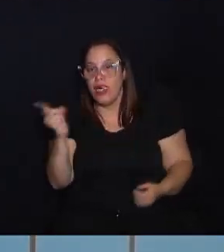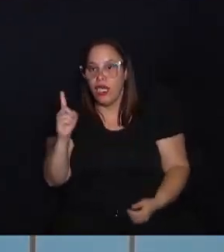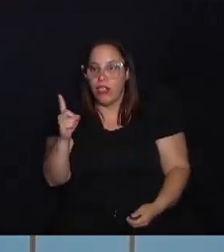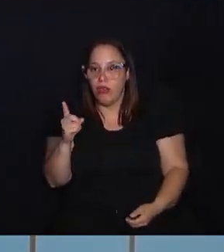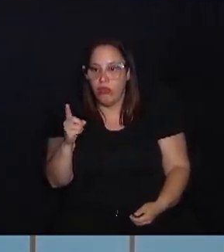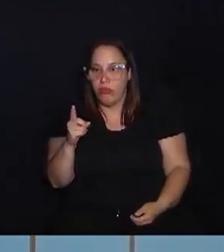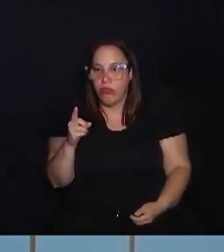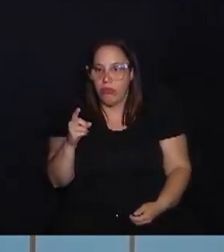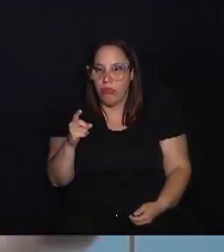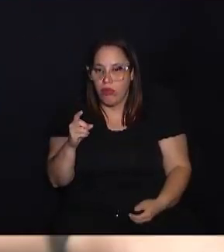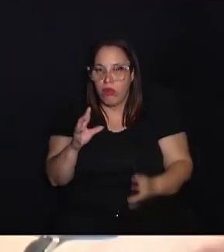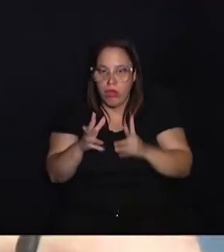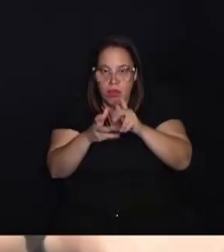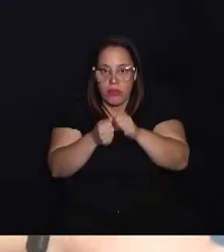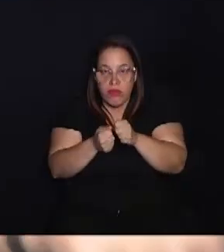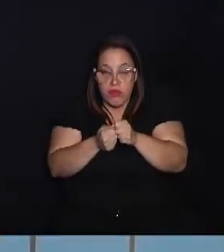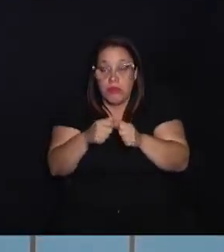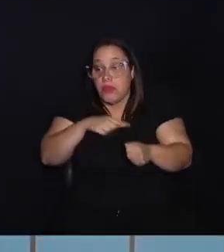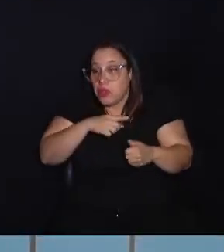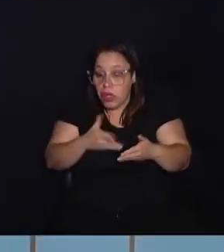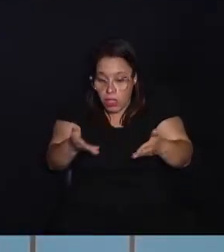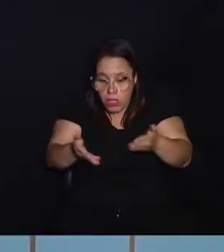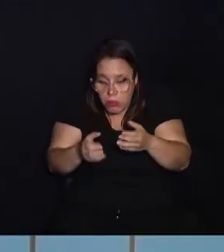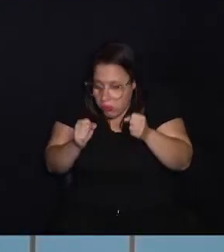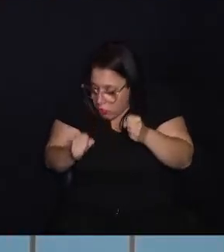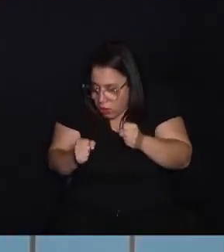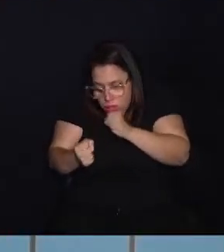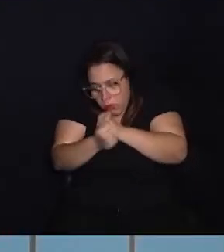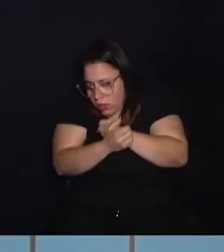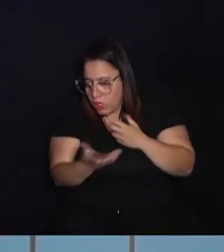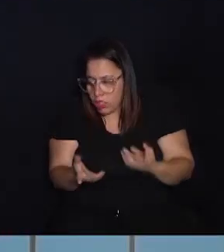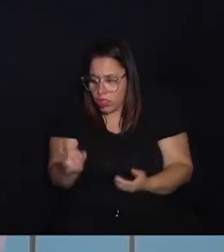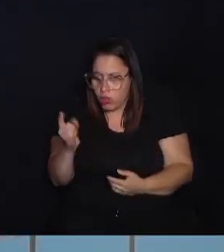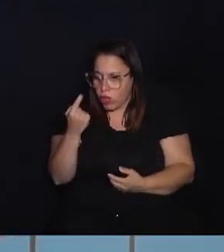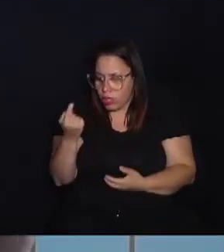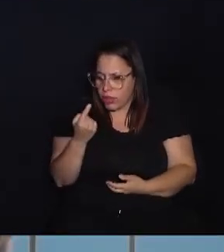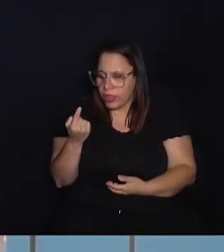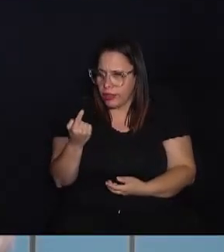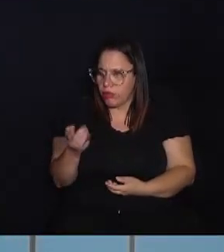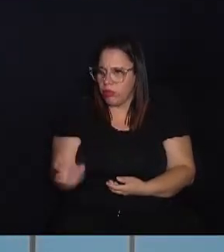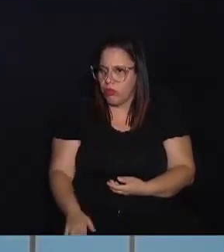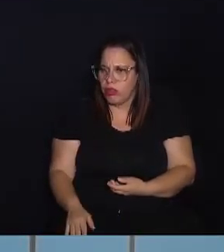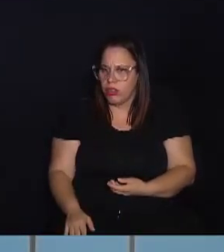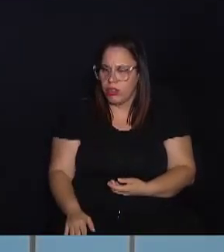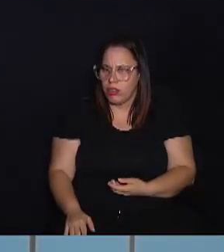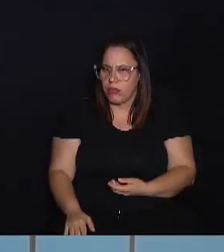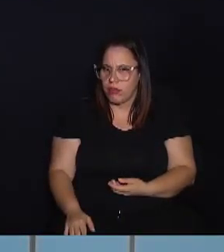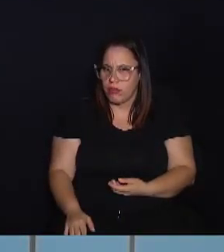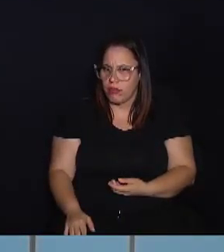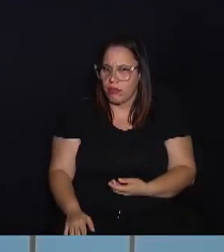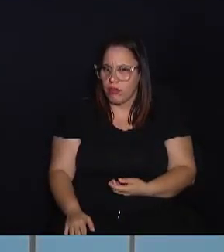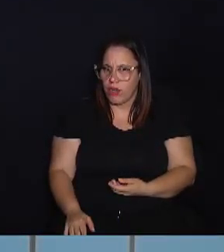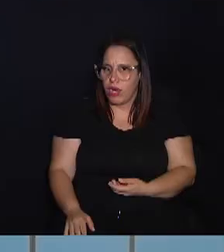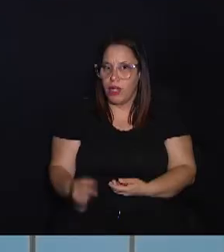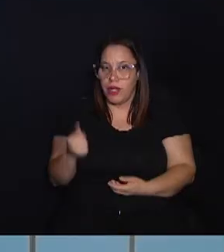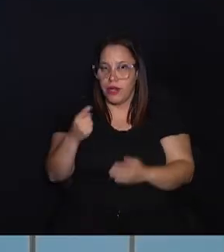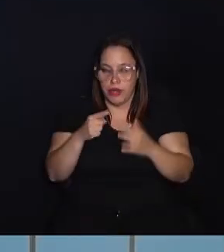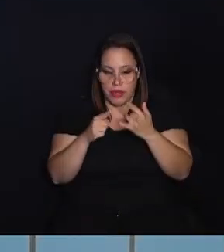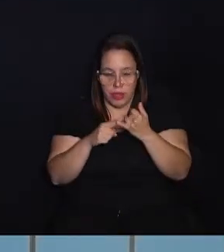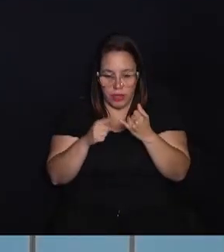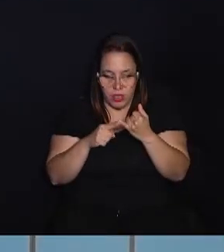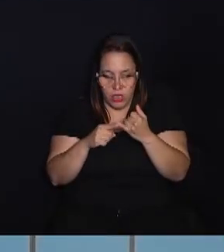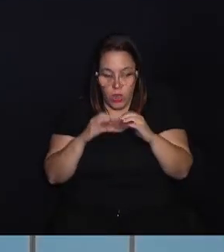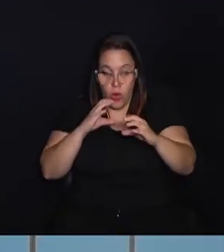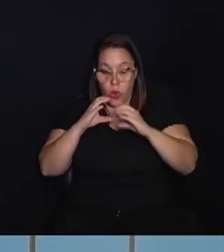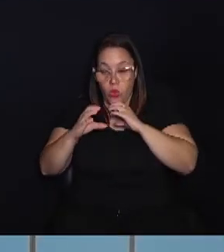mundo aberto, com tudo que tem aí, possam se proteger por conta própria, se autoproteger. Elas são, primeiro, comunicação.